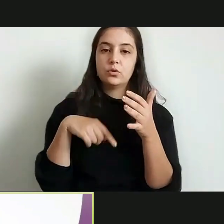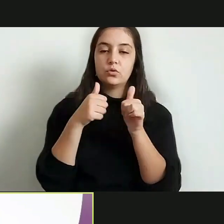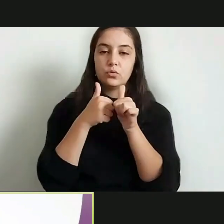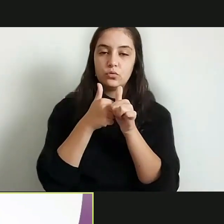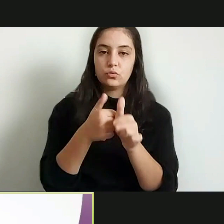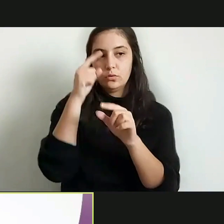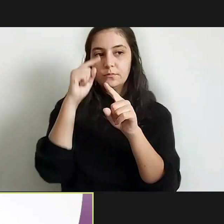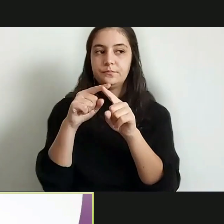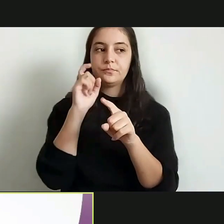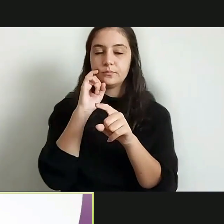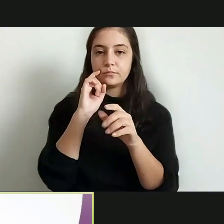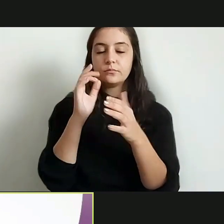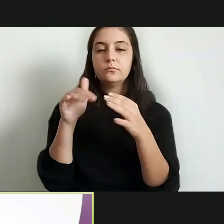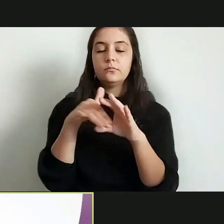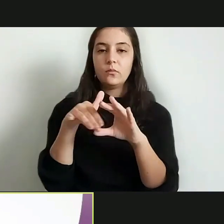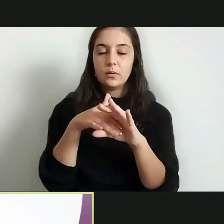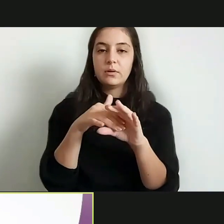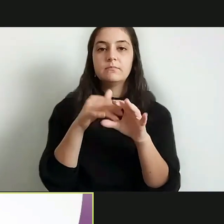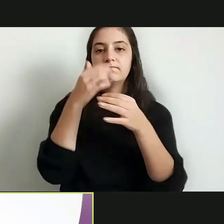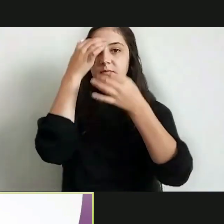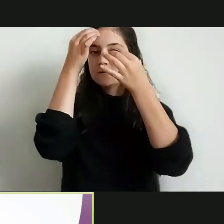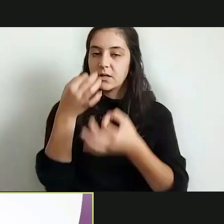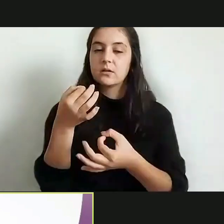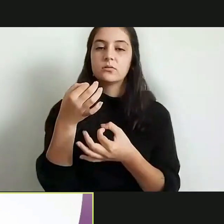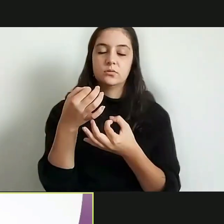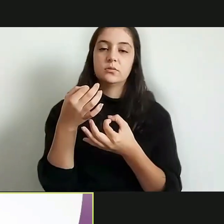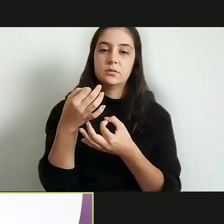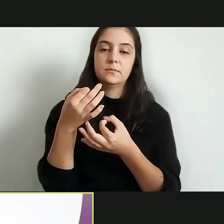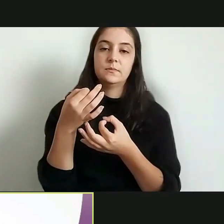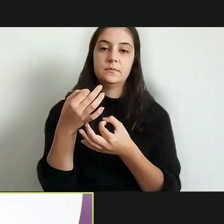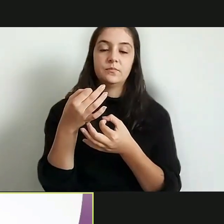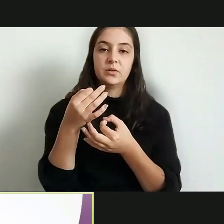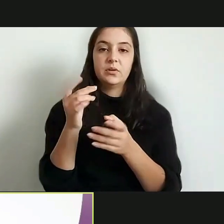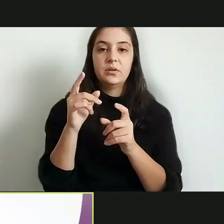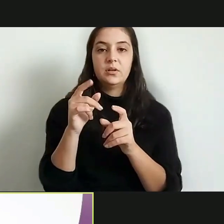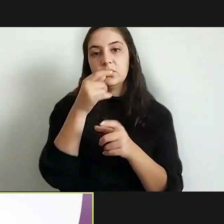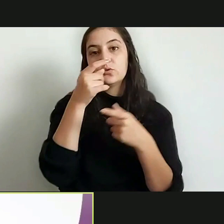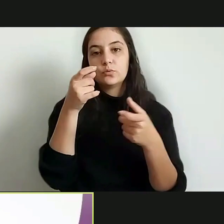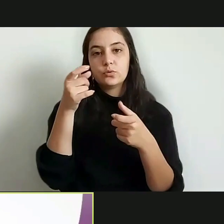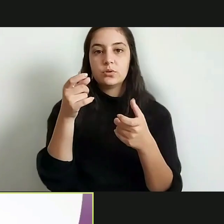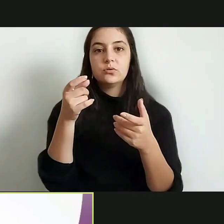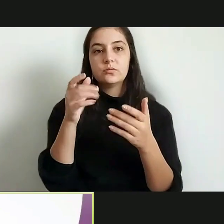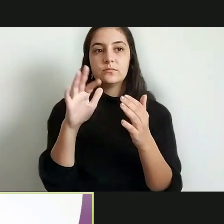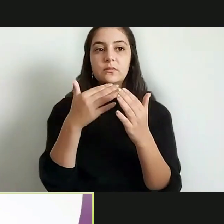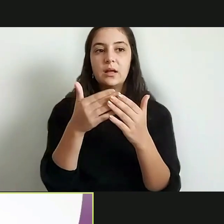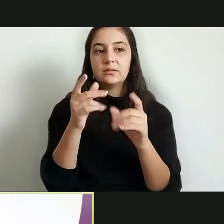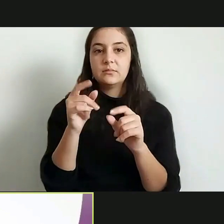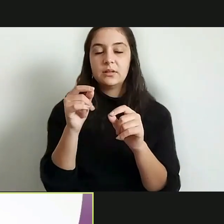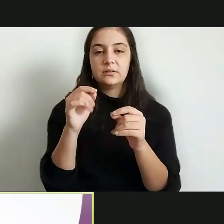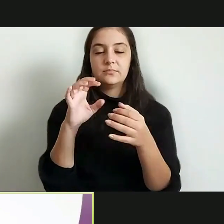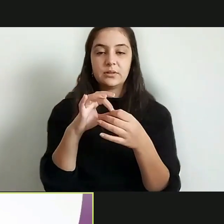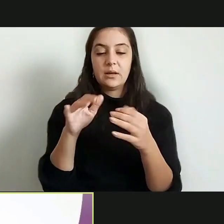facto, garantir que a participação é efetiva e que as pessoas têm o retorno sobre a sua